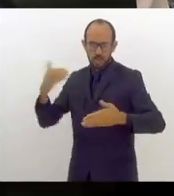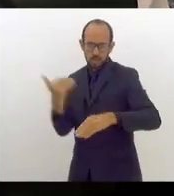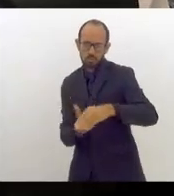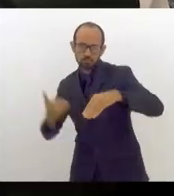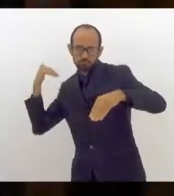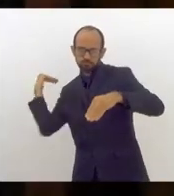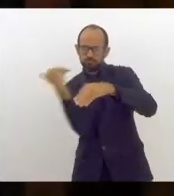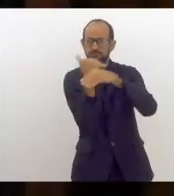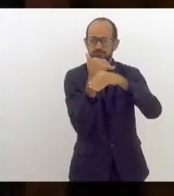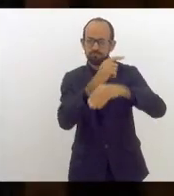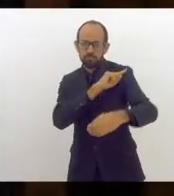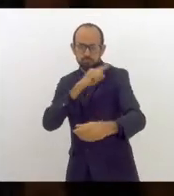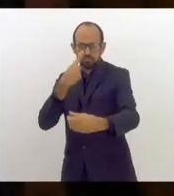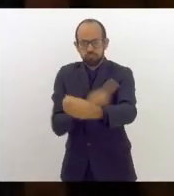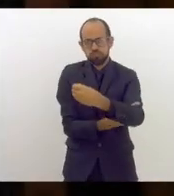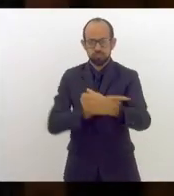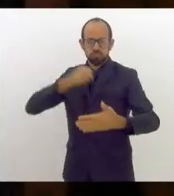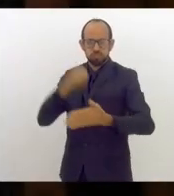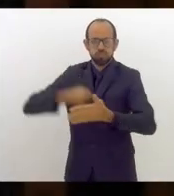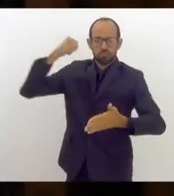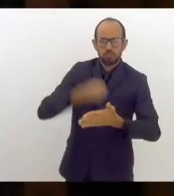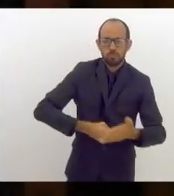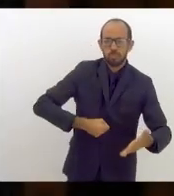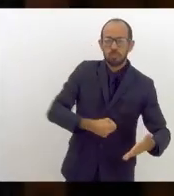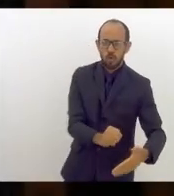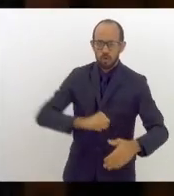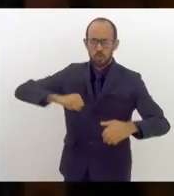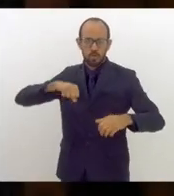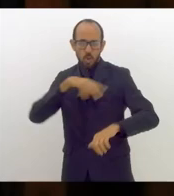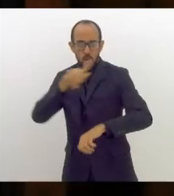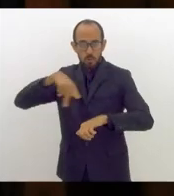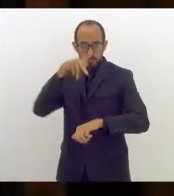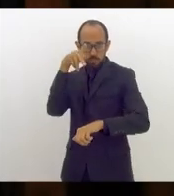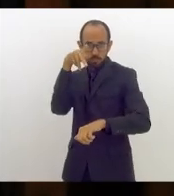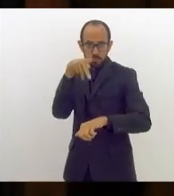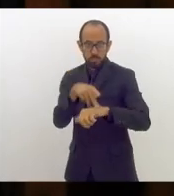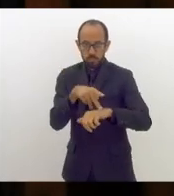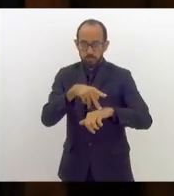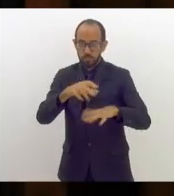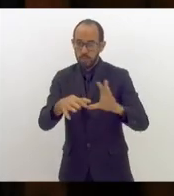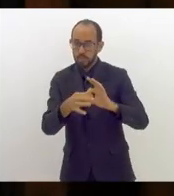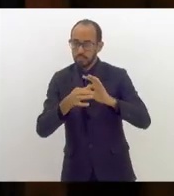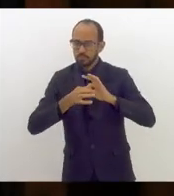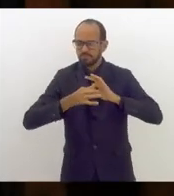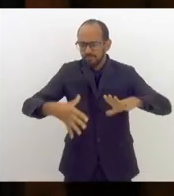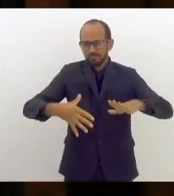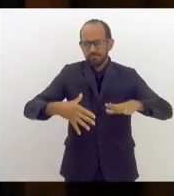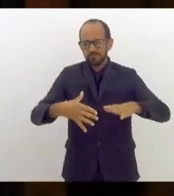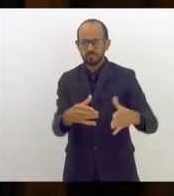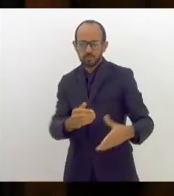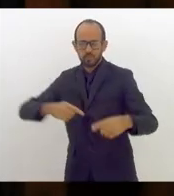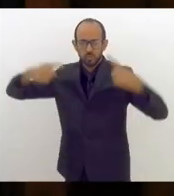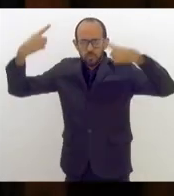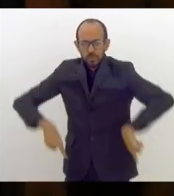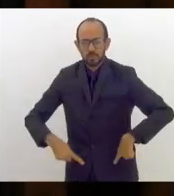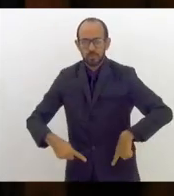conquistar com o braço forte em que eu sei a liberdade desafio